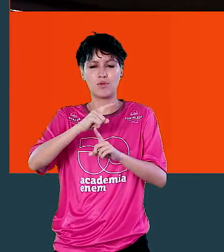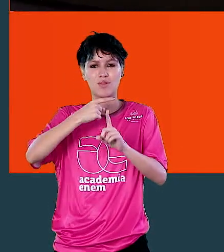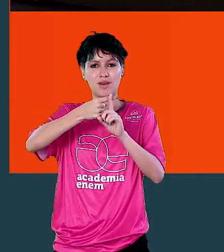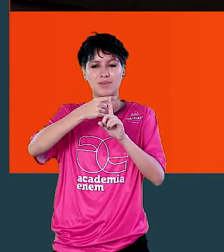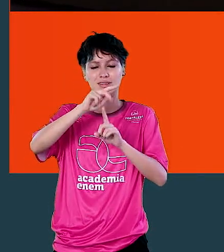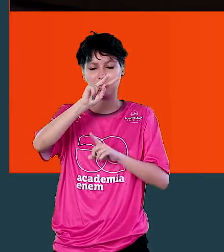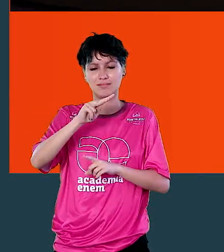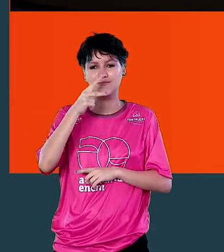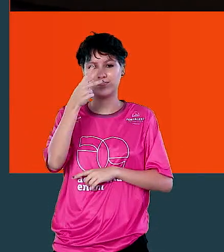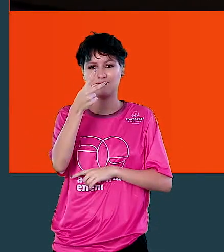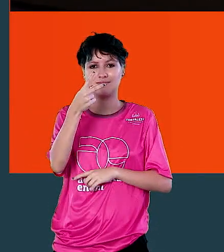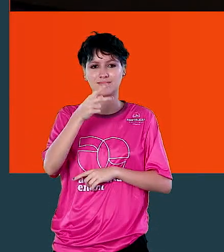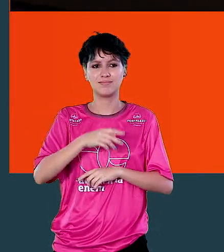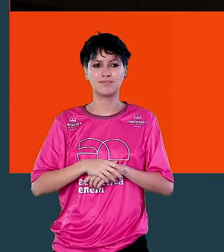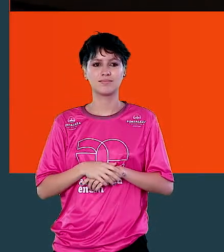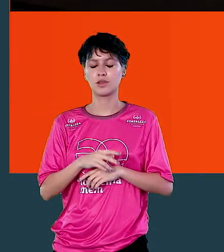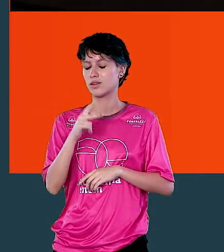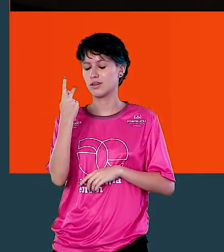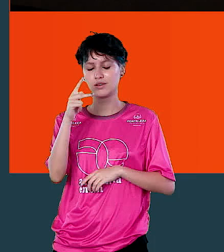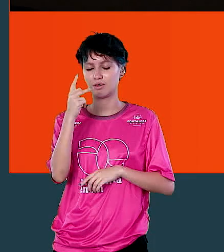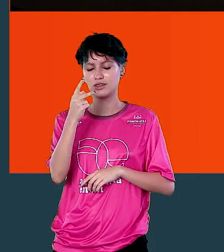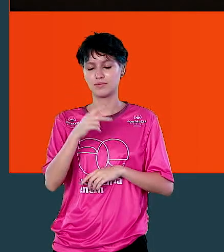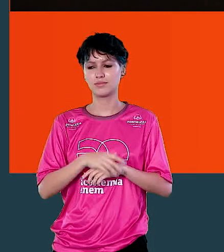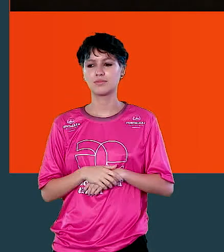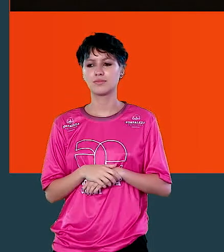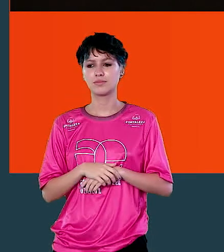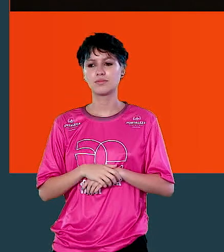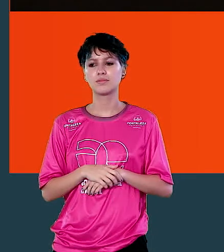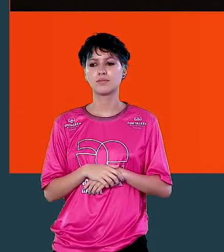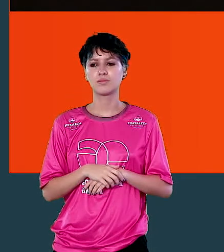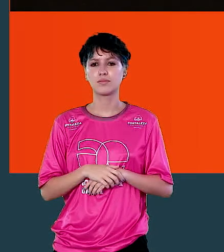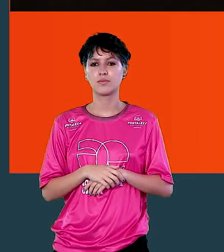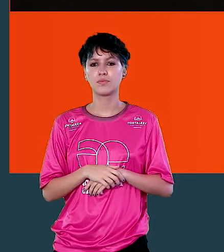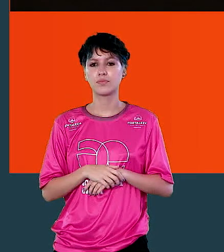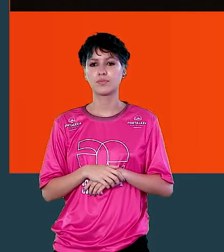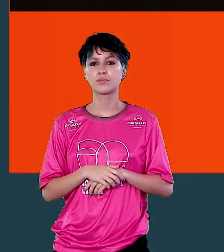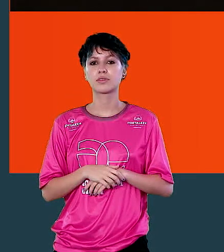pouco. Todo hidrocarboneto é uma molécula o quê?